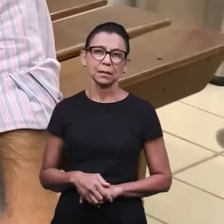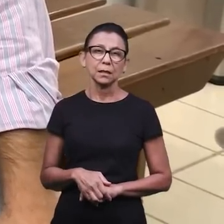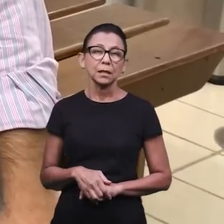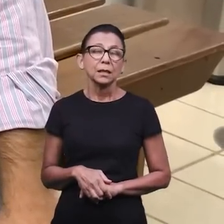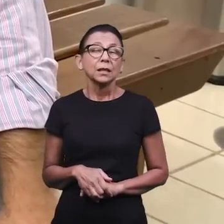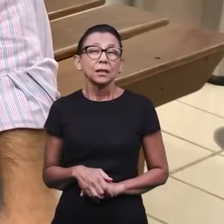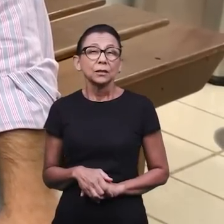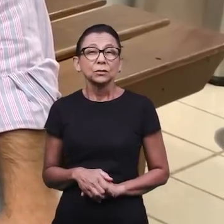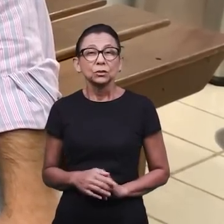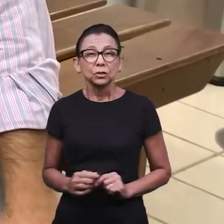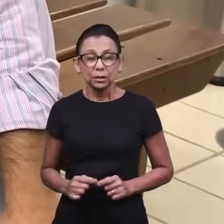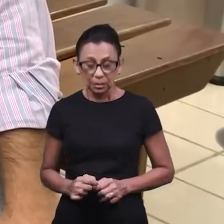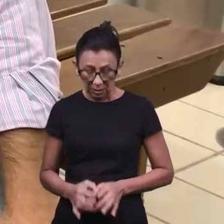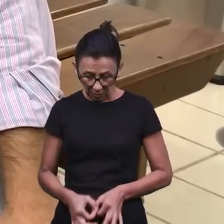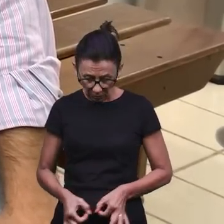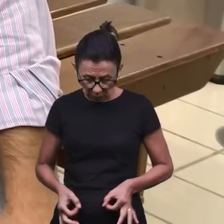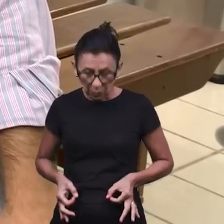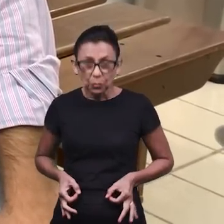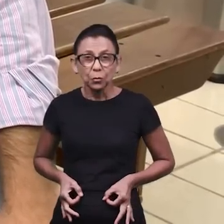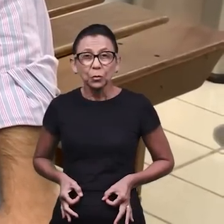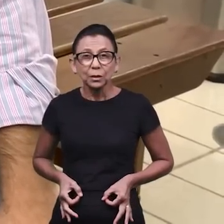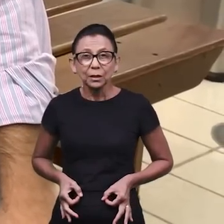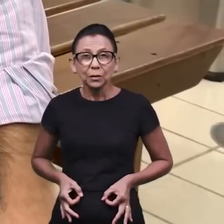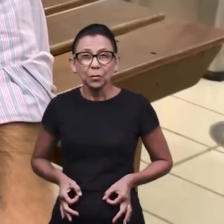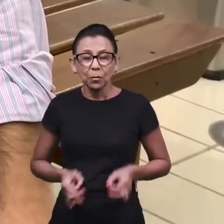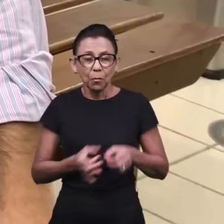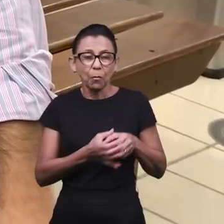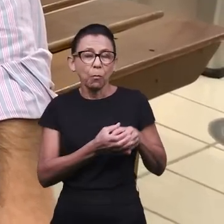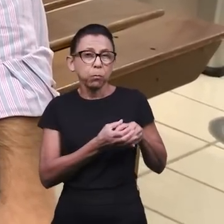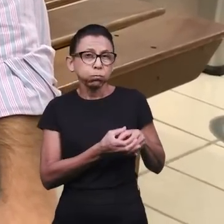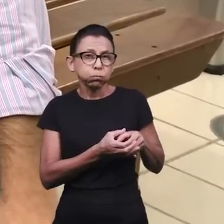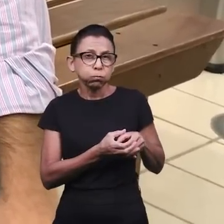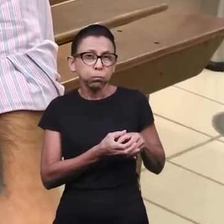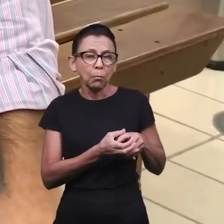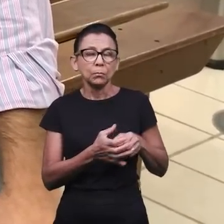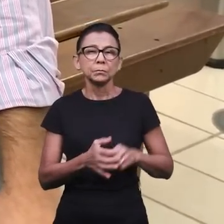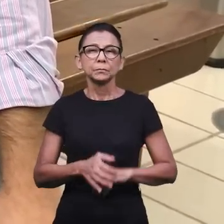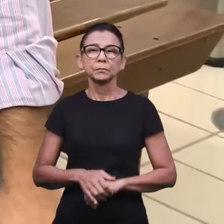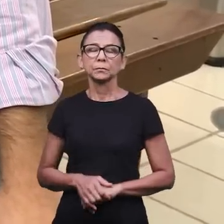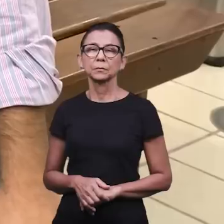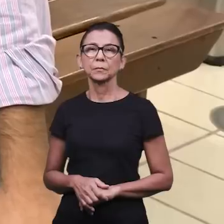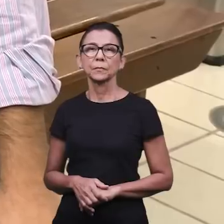muito grande, lá estava um coraçãozinho batendo, que é o Miguel.